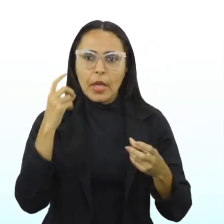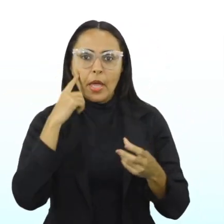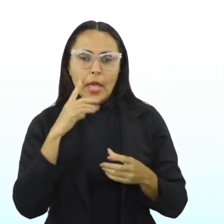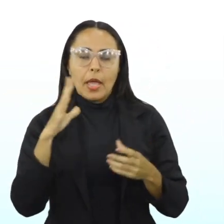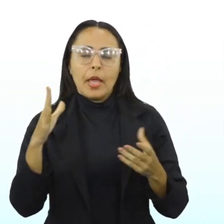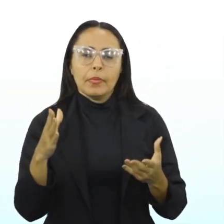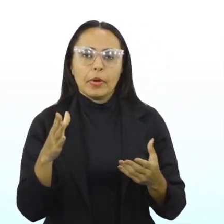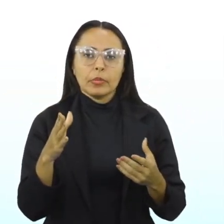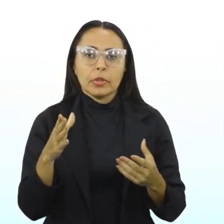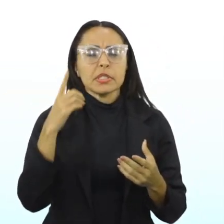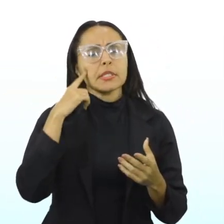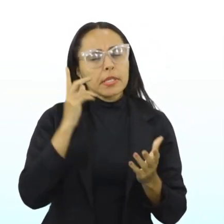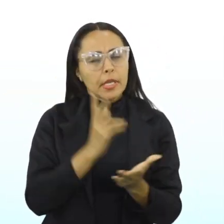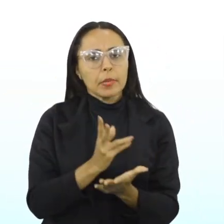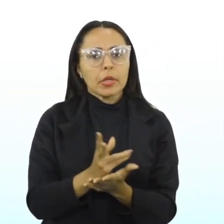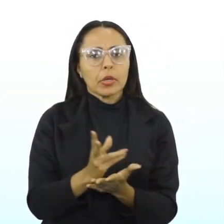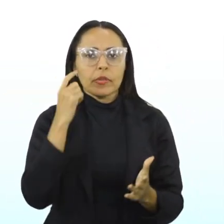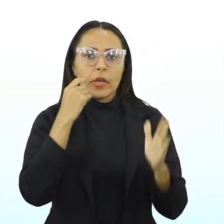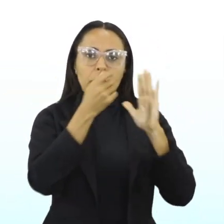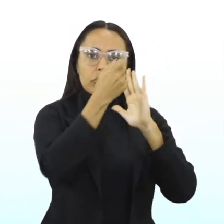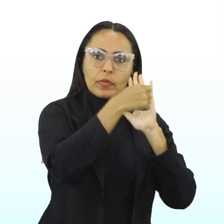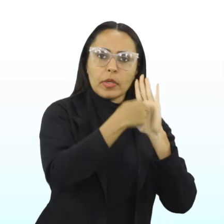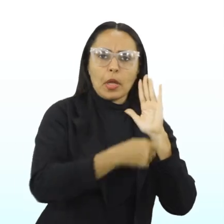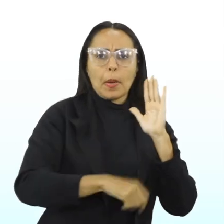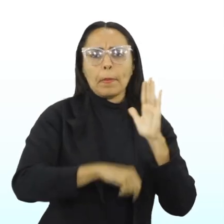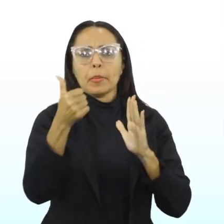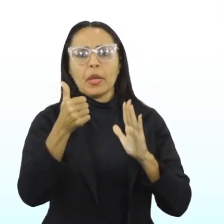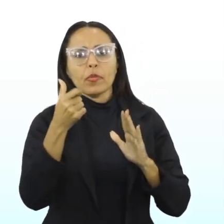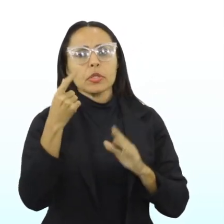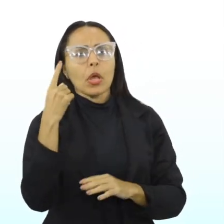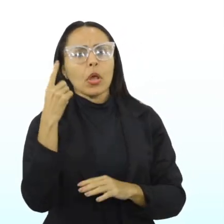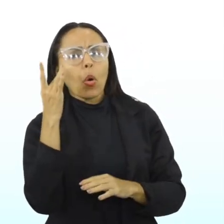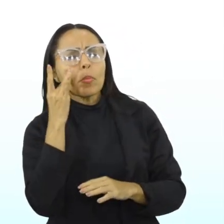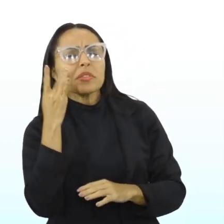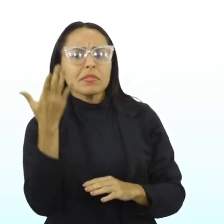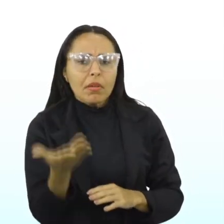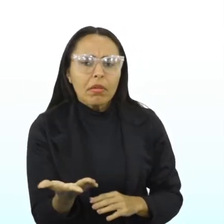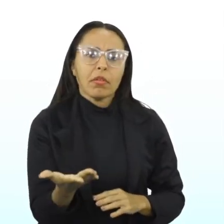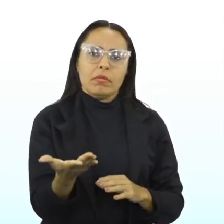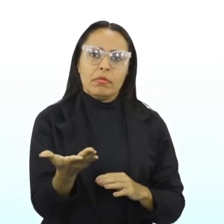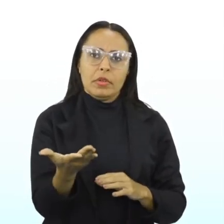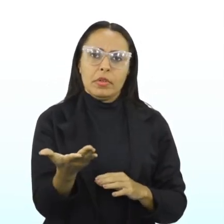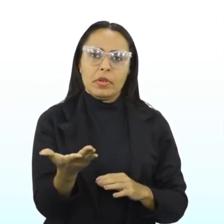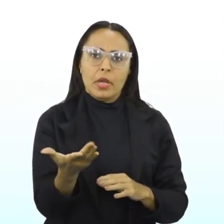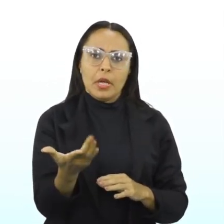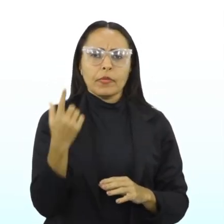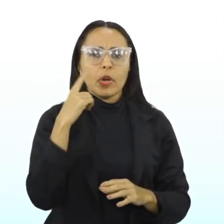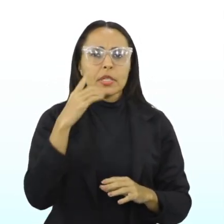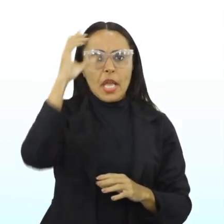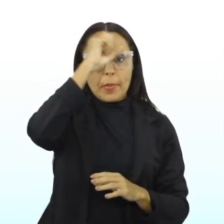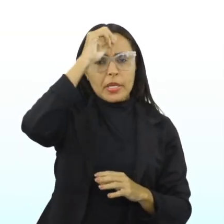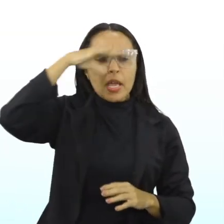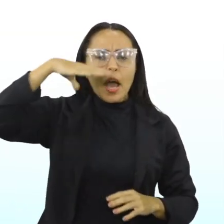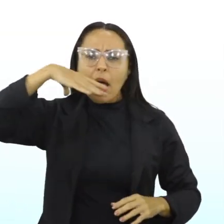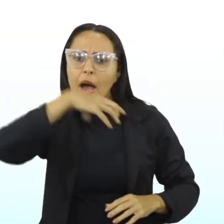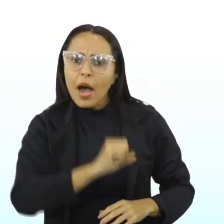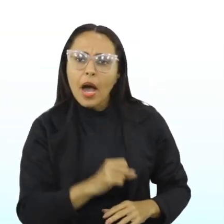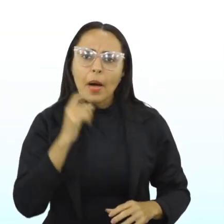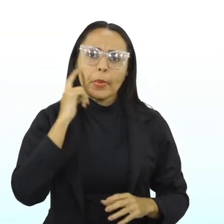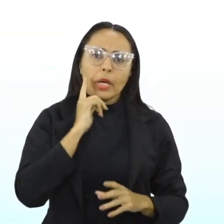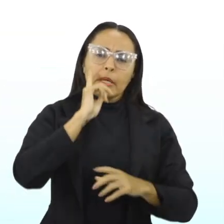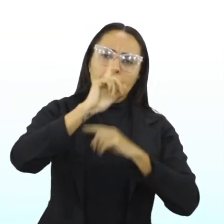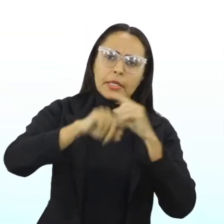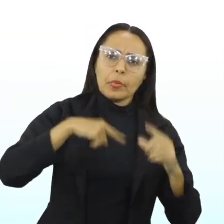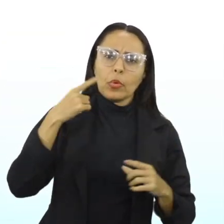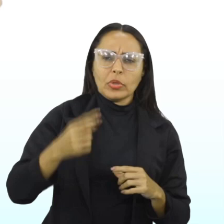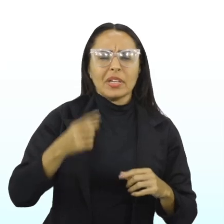quadro aí. Toda vez que eu estiver escrevendo, primeiro vocês observam. Porque quando vocês observarem, vocês aprendem mais rápido. Porque eu juro que depois